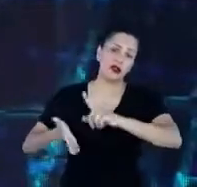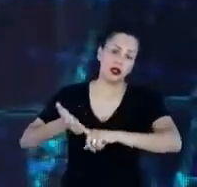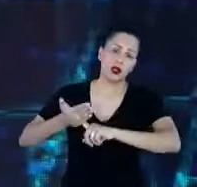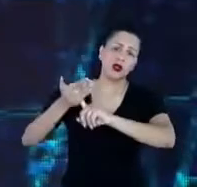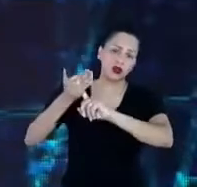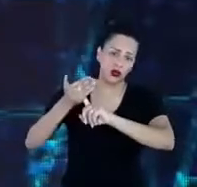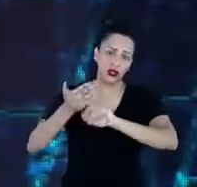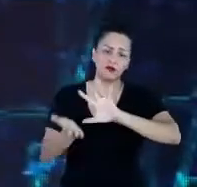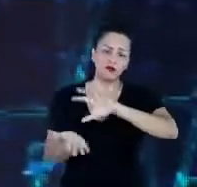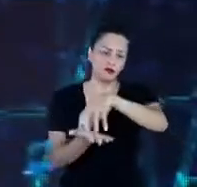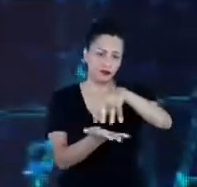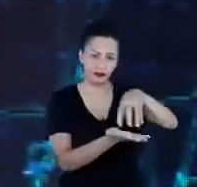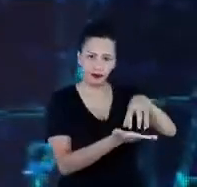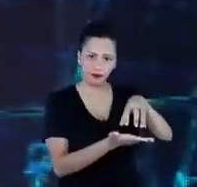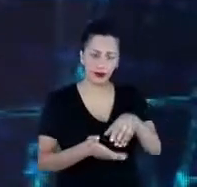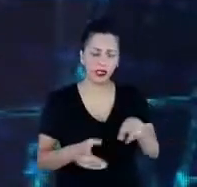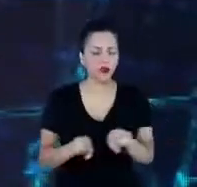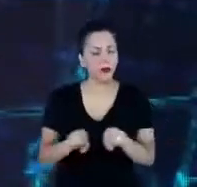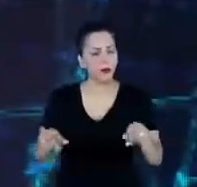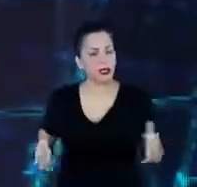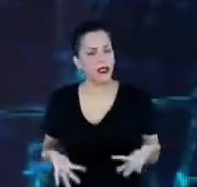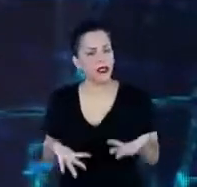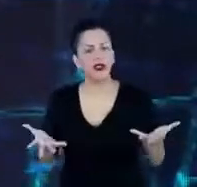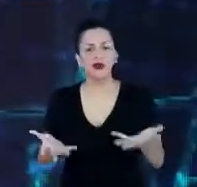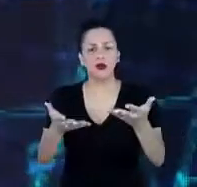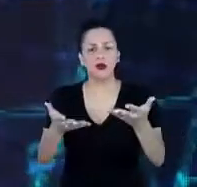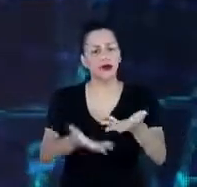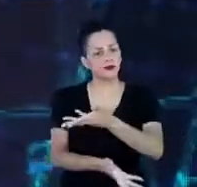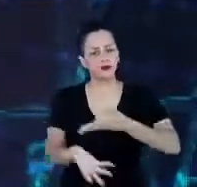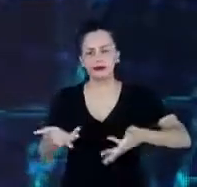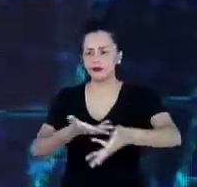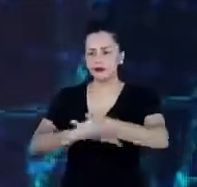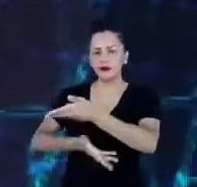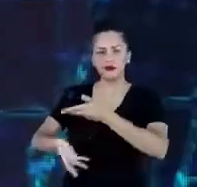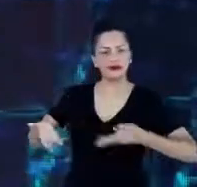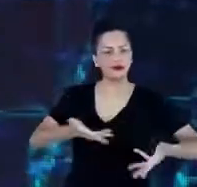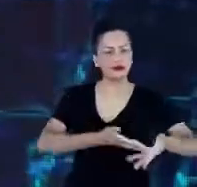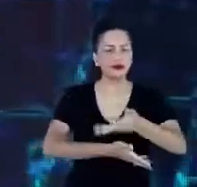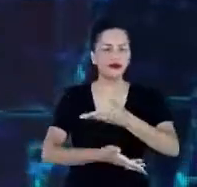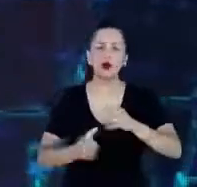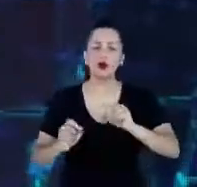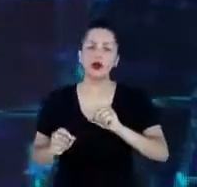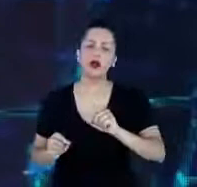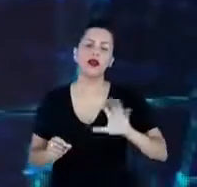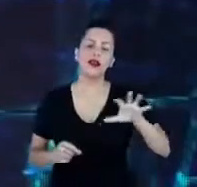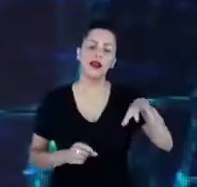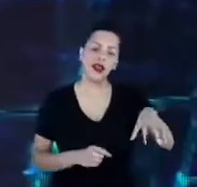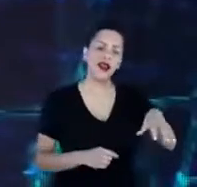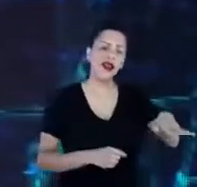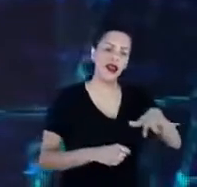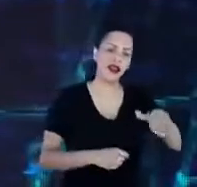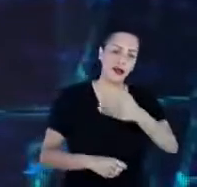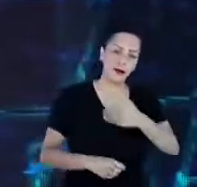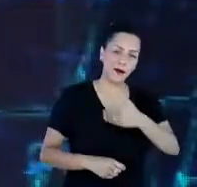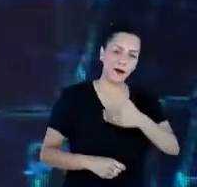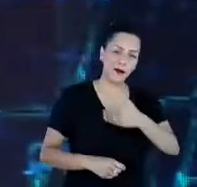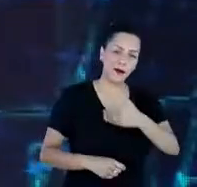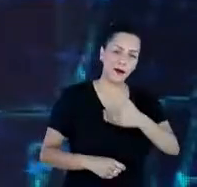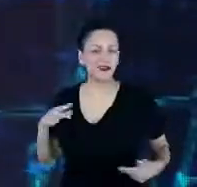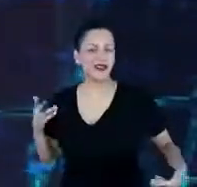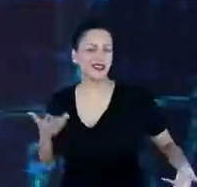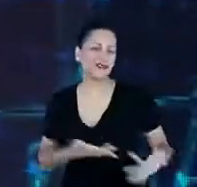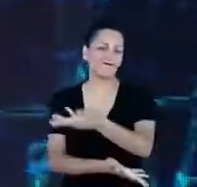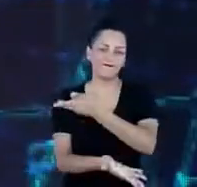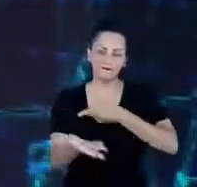precisamos também estimular a cooperação EA interação entre os setores públicos e privados